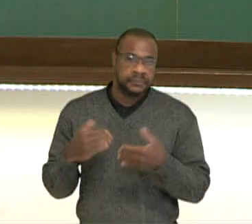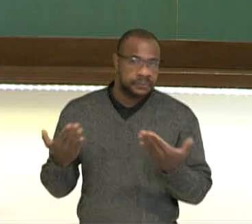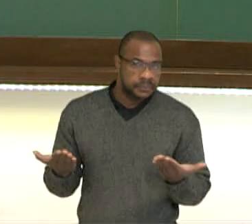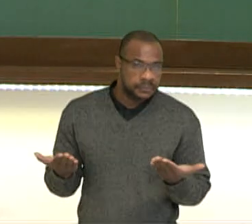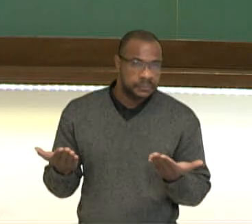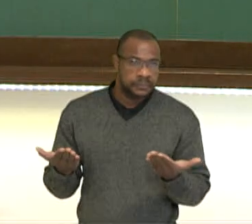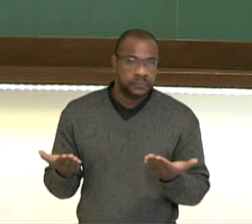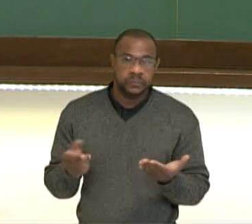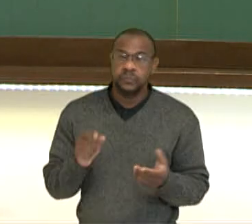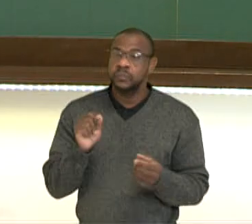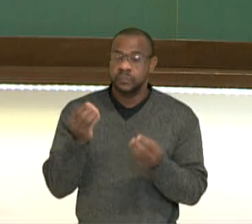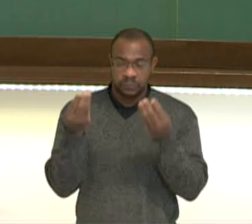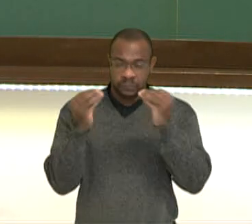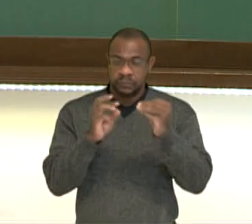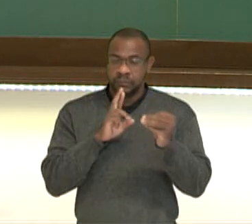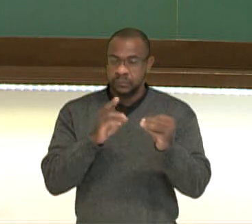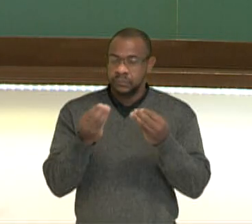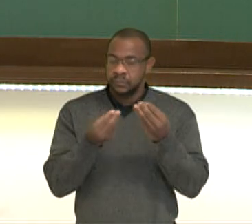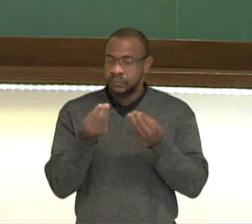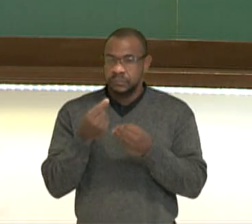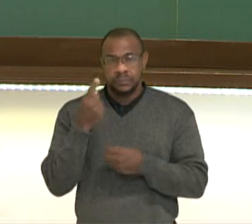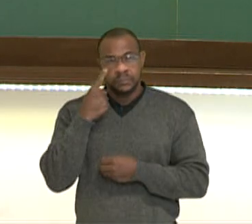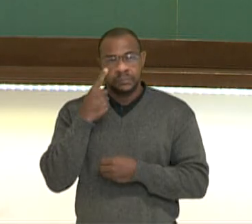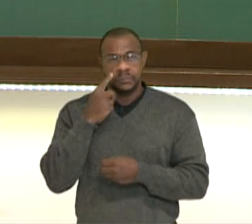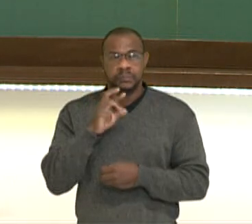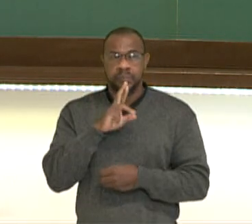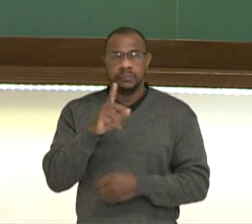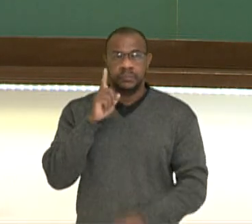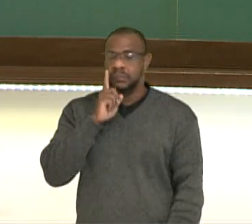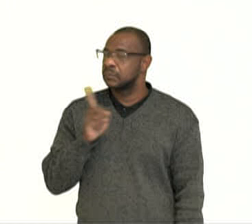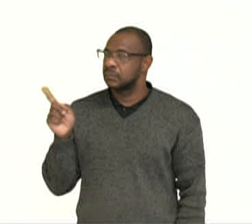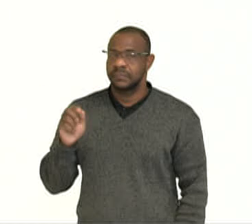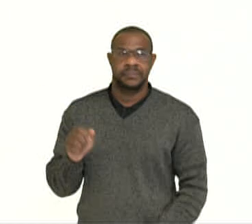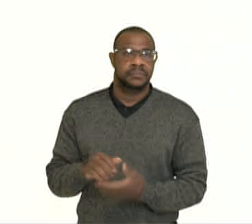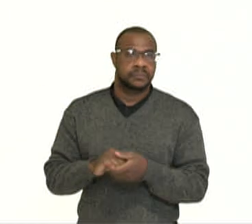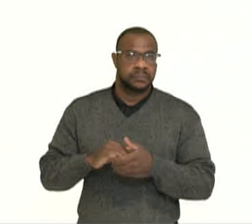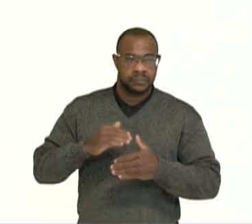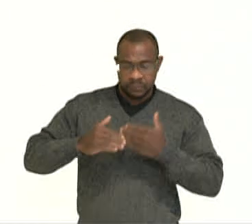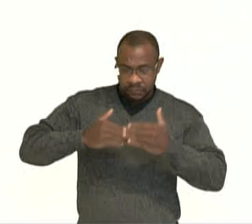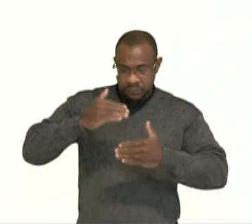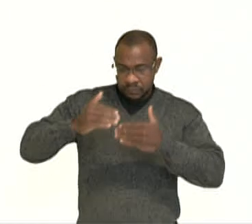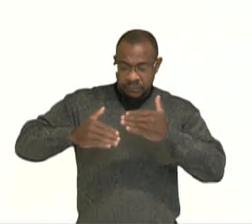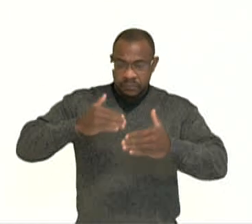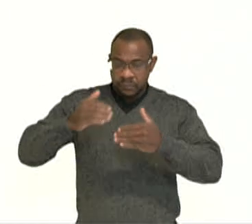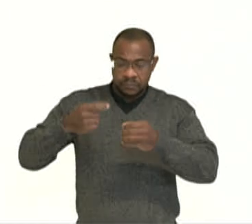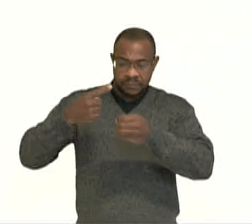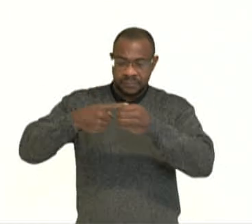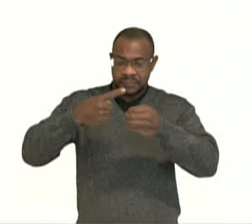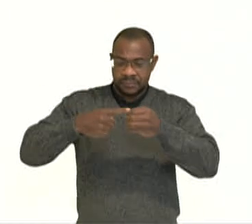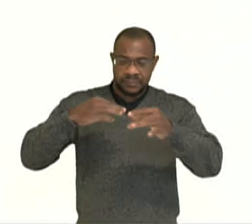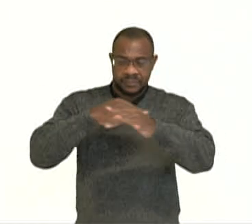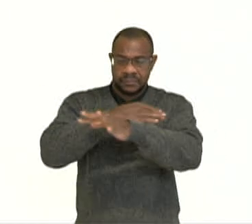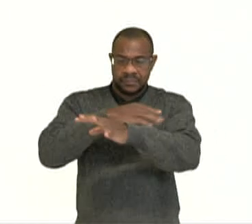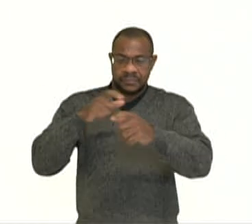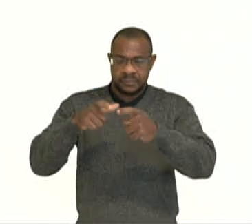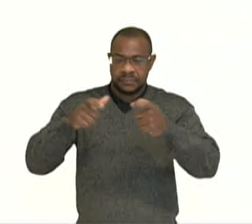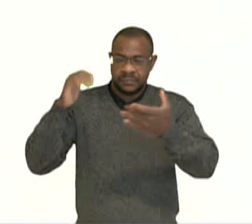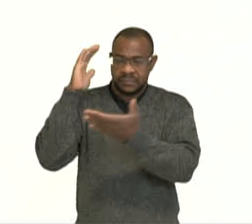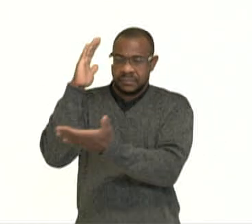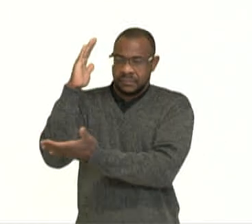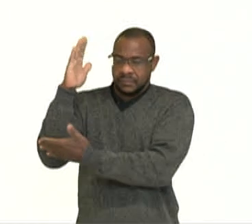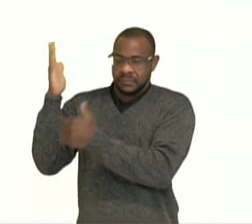Muito bem, o que você colocou aí na sua resposta? Vamos conferir, ó. O desenvolvimento de cidades e a retirada da cobertura vegetal